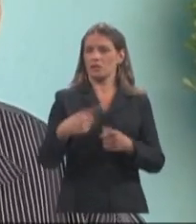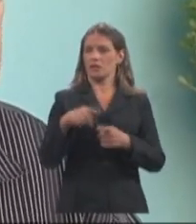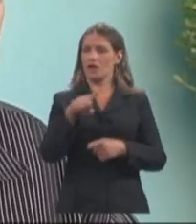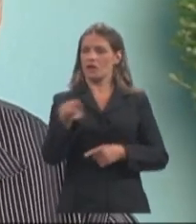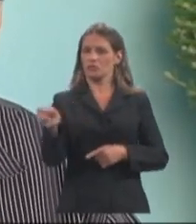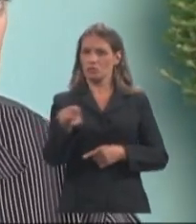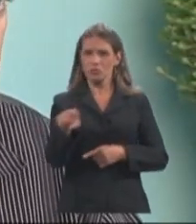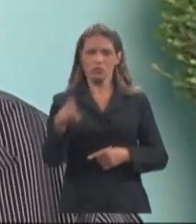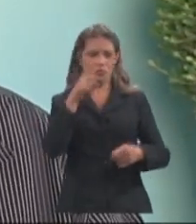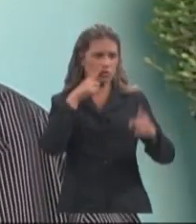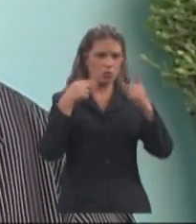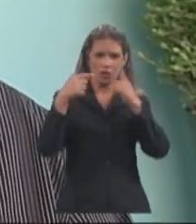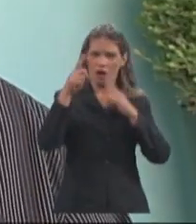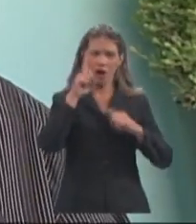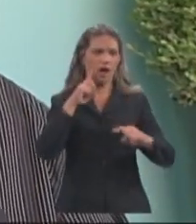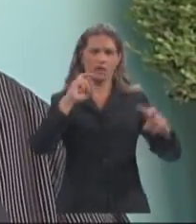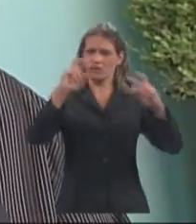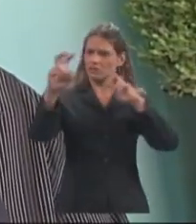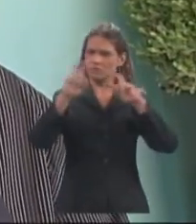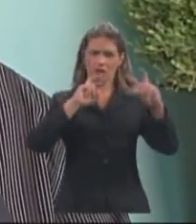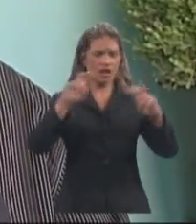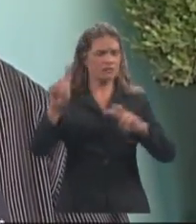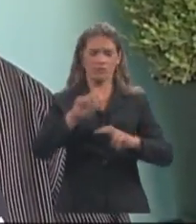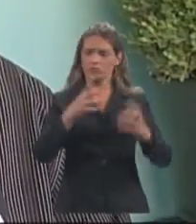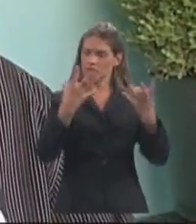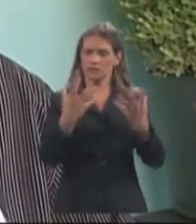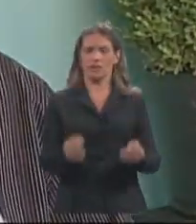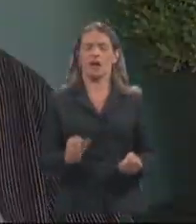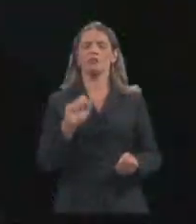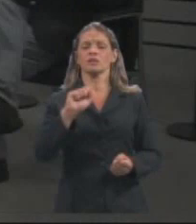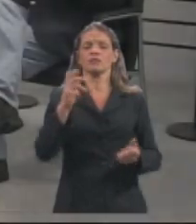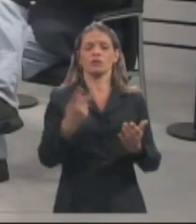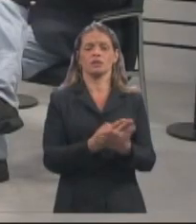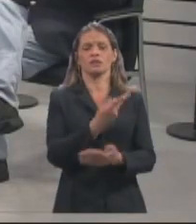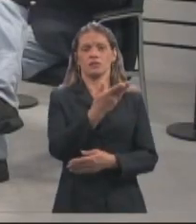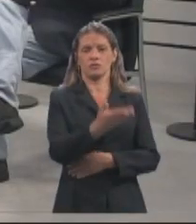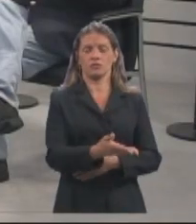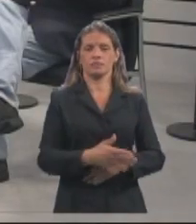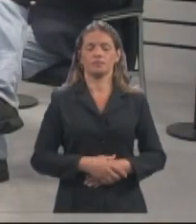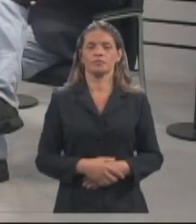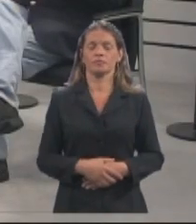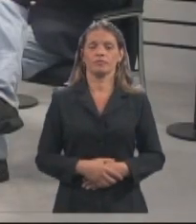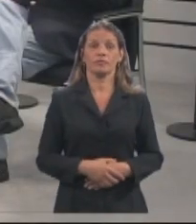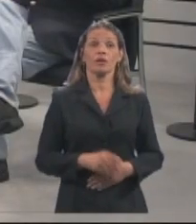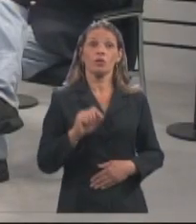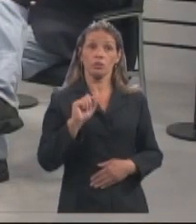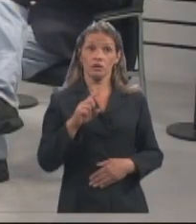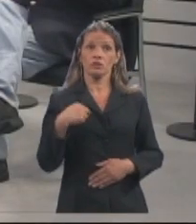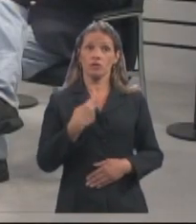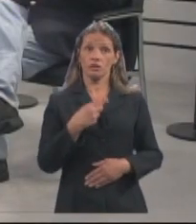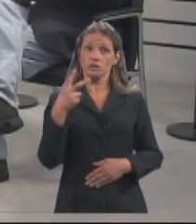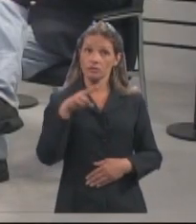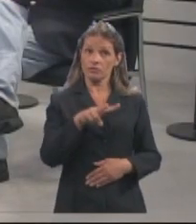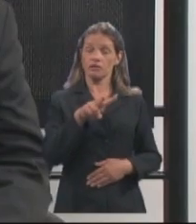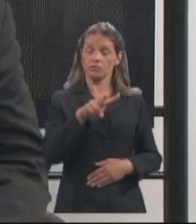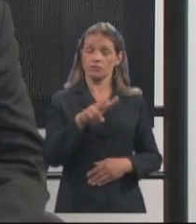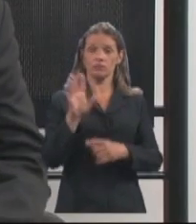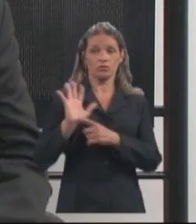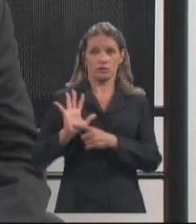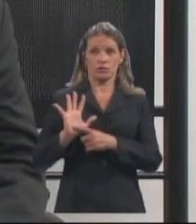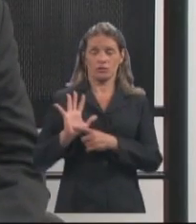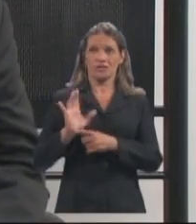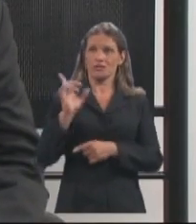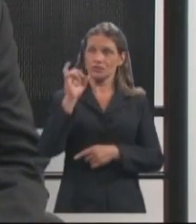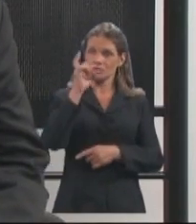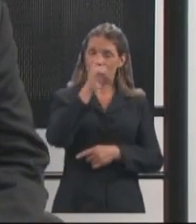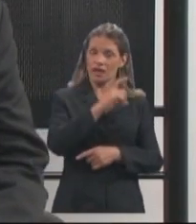choro começaram a gritar começaram a gritar e não tav não aceitavam aquilo que tava acontecendo bom doutor que a gente acompanhou ali no vídeo basicamente a dificuldade de